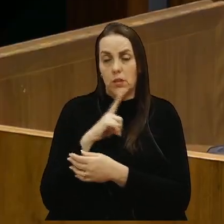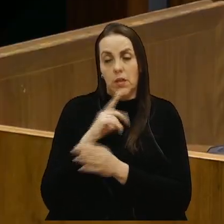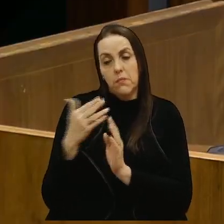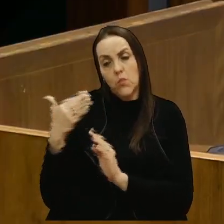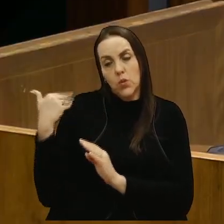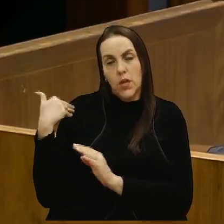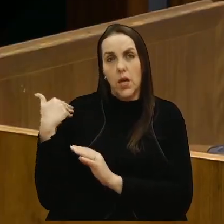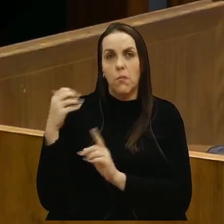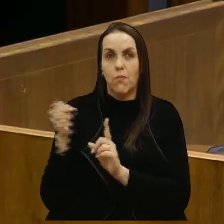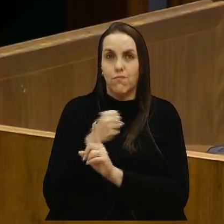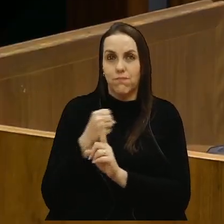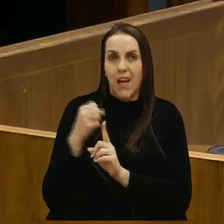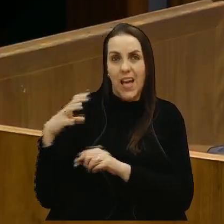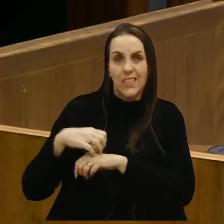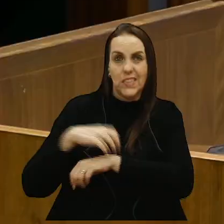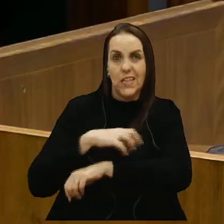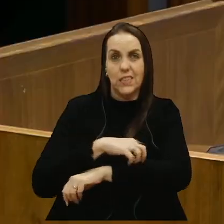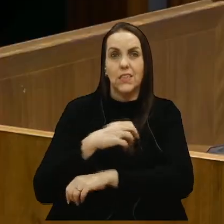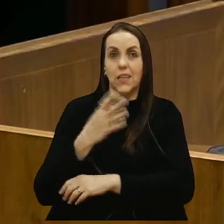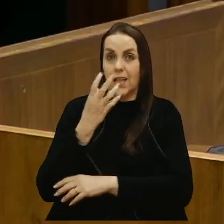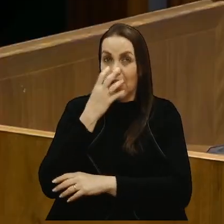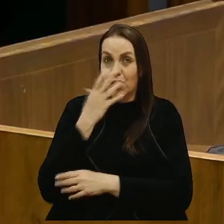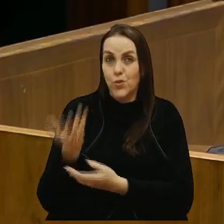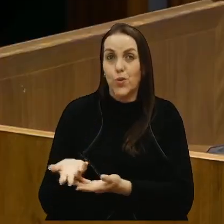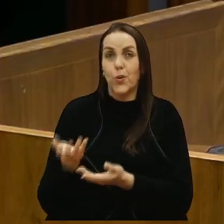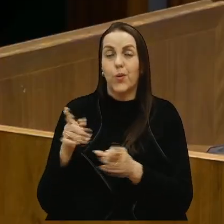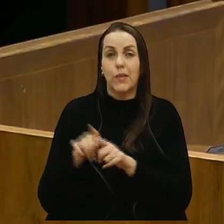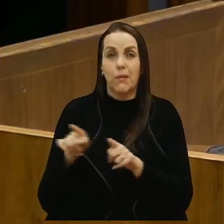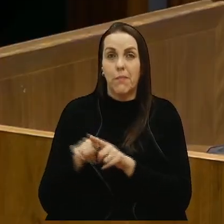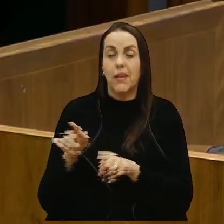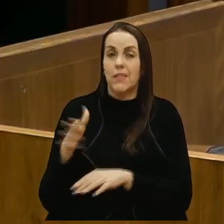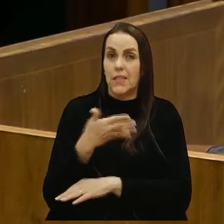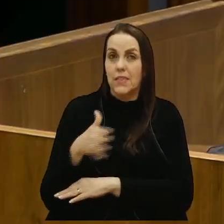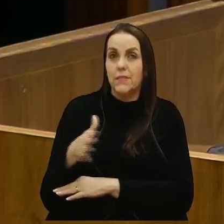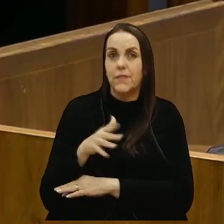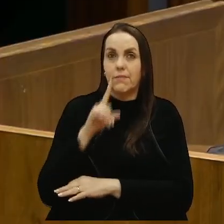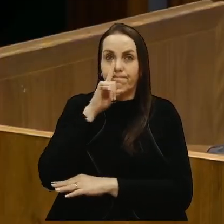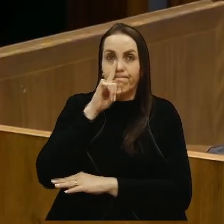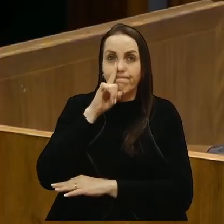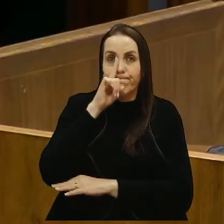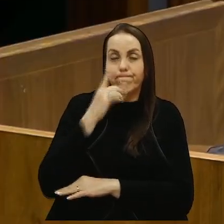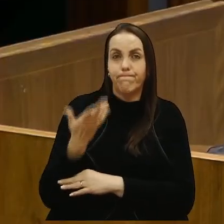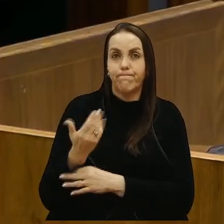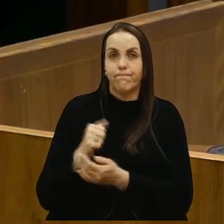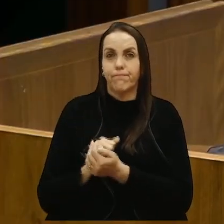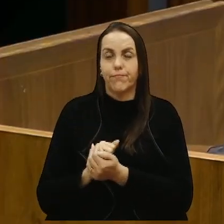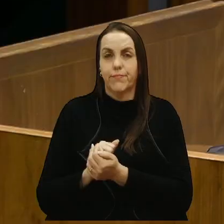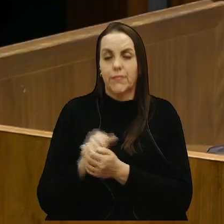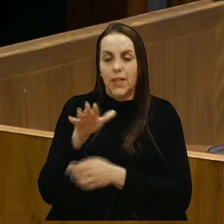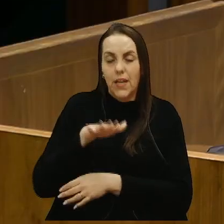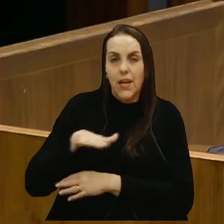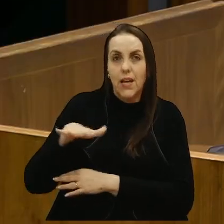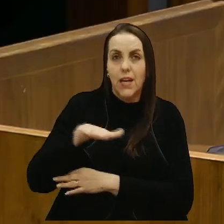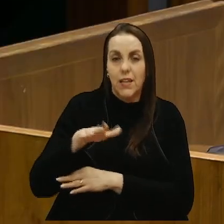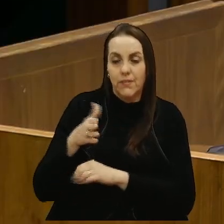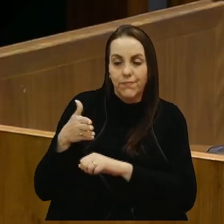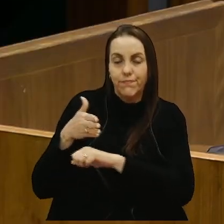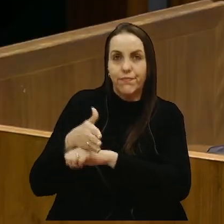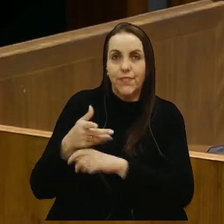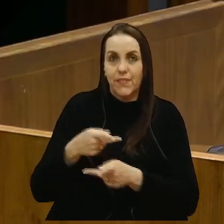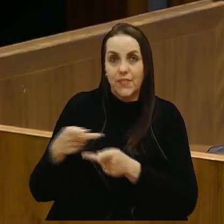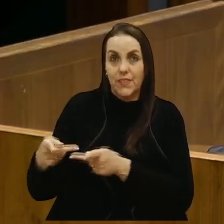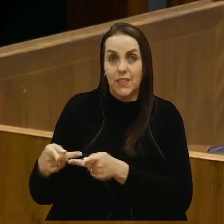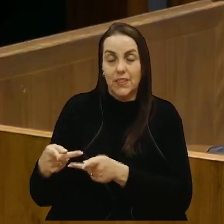foi agredida por um cachorro. Às vezes correm risco de estar naquela área e elas